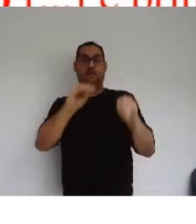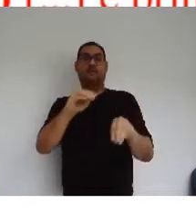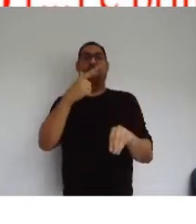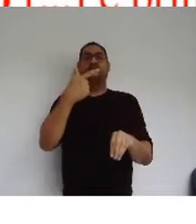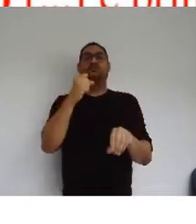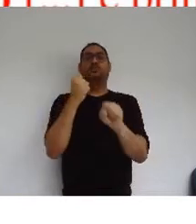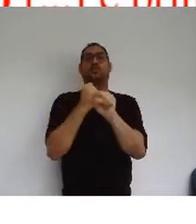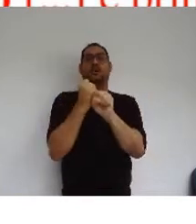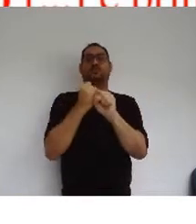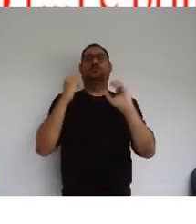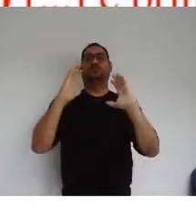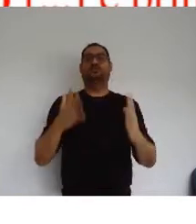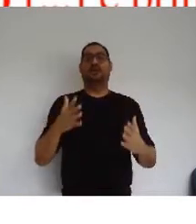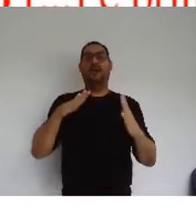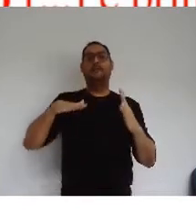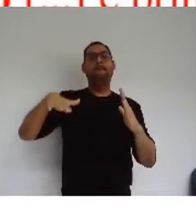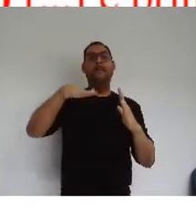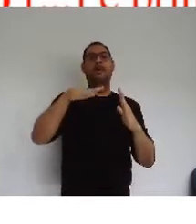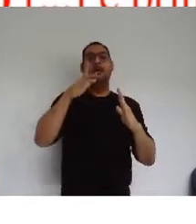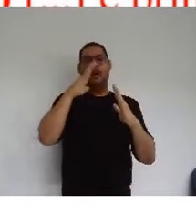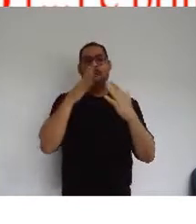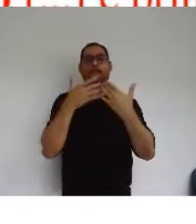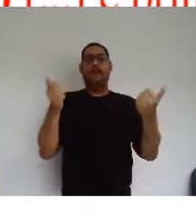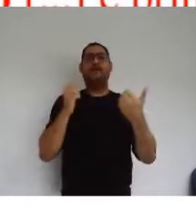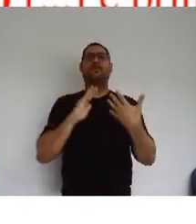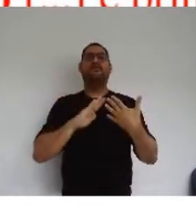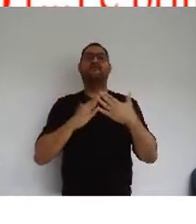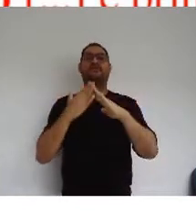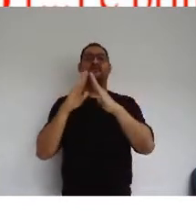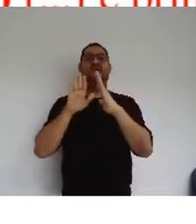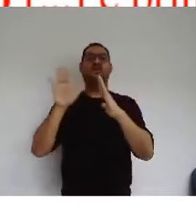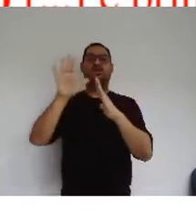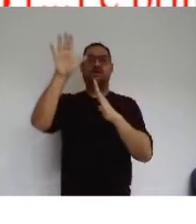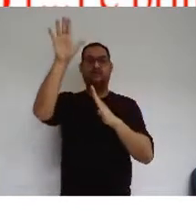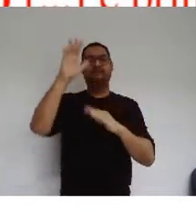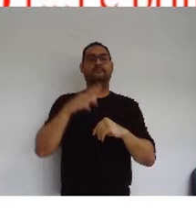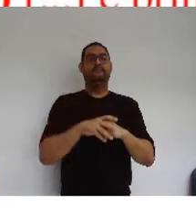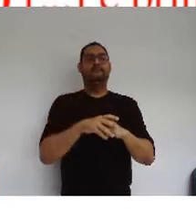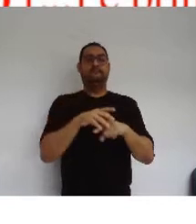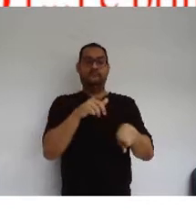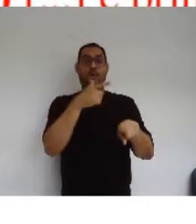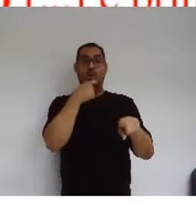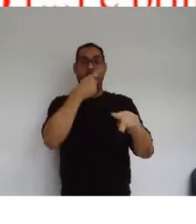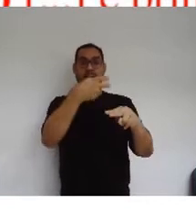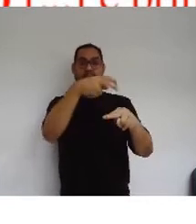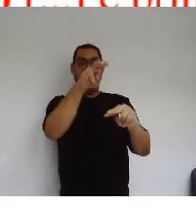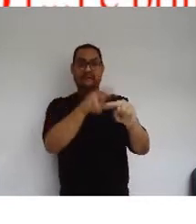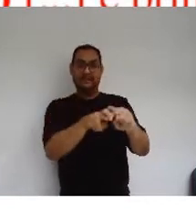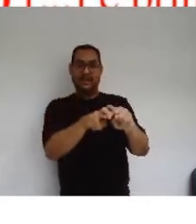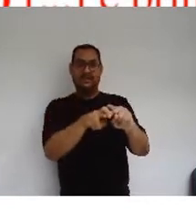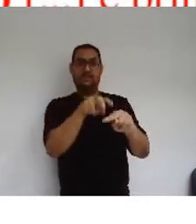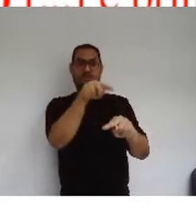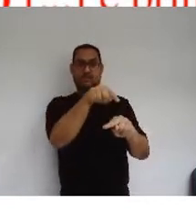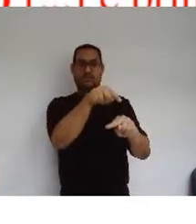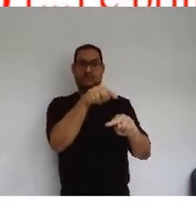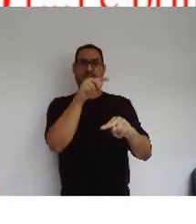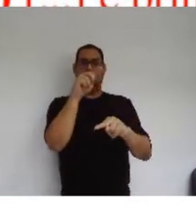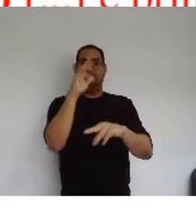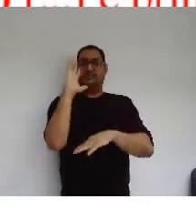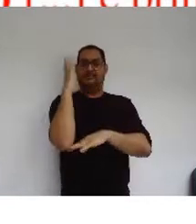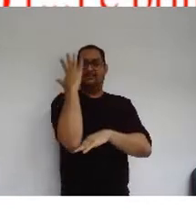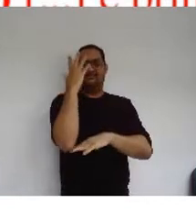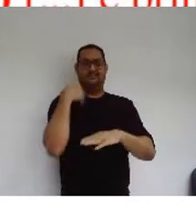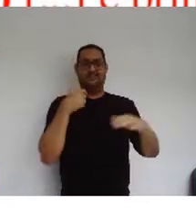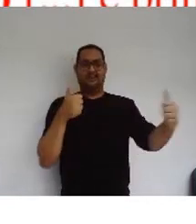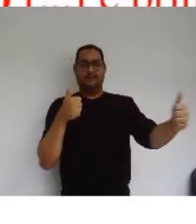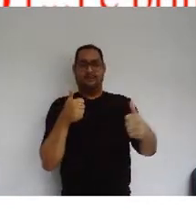nas proximidades de uma favela. Ele estava sentado em um dos muitos bancos do parque, próximo a essa